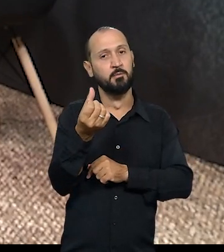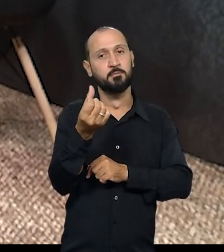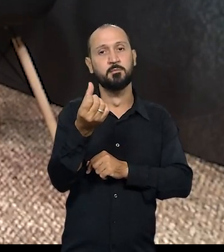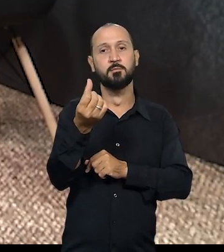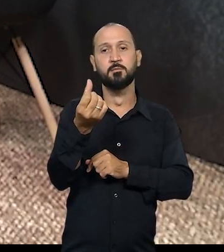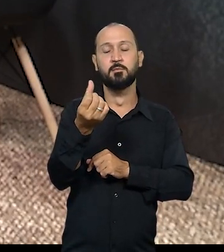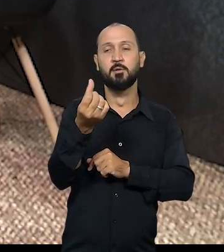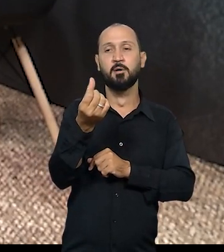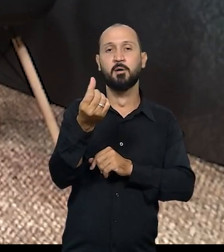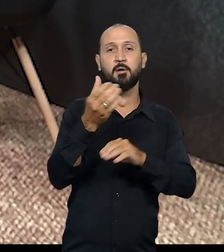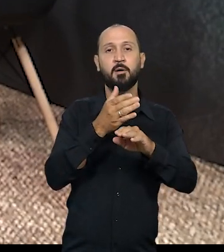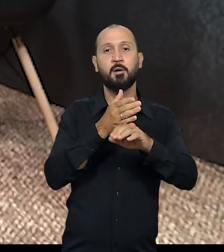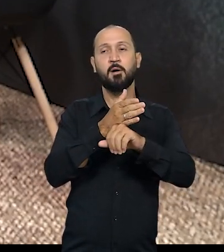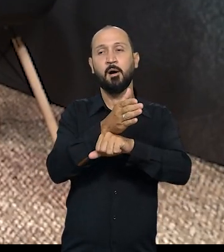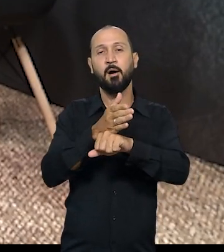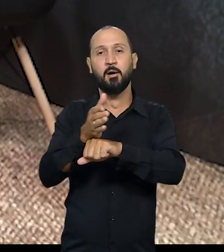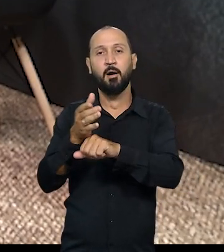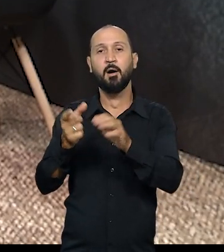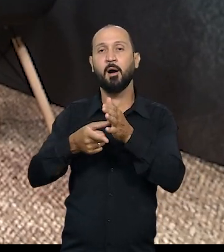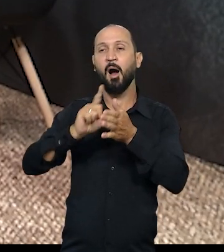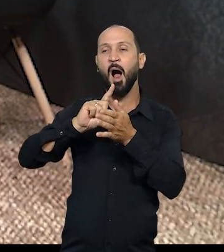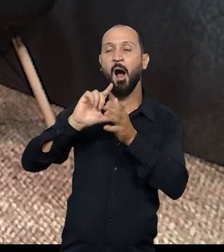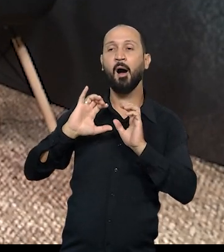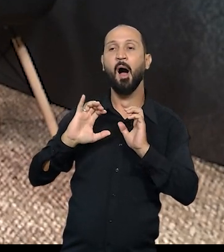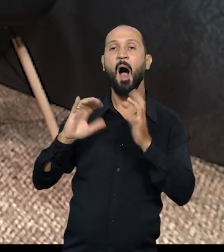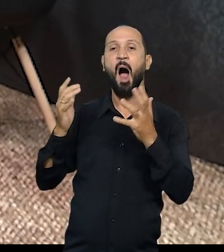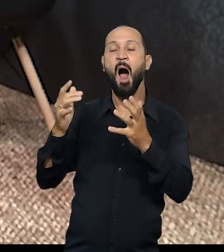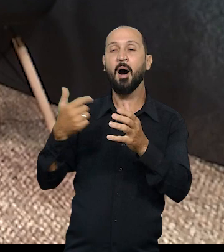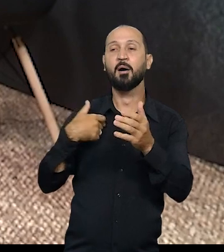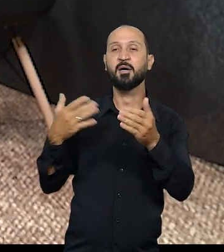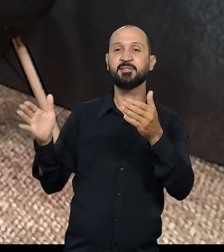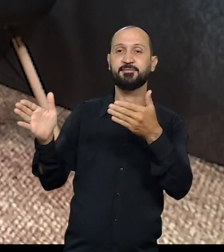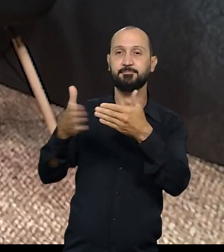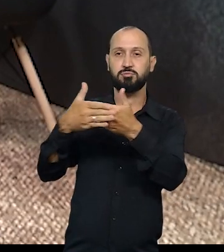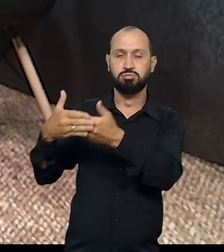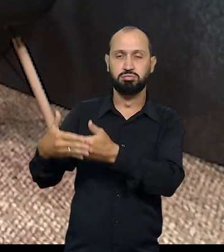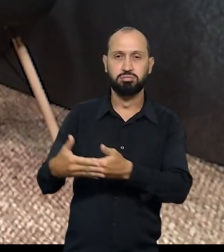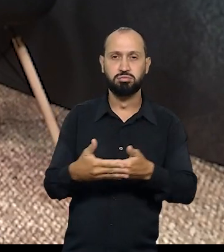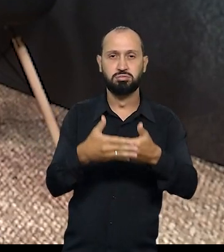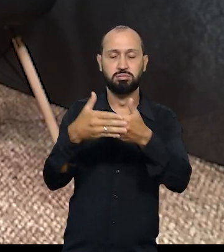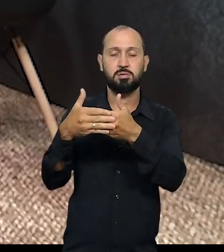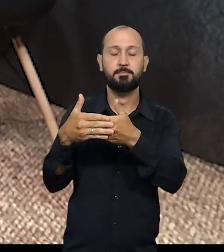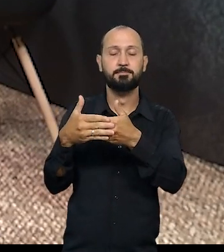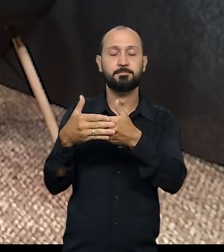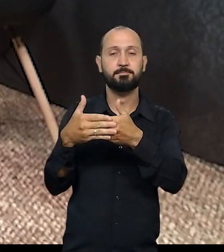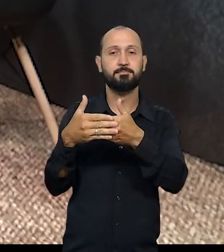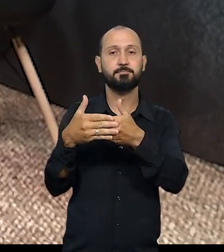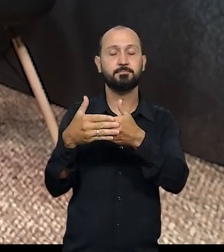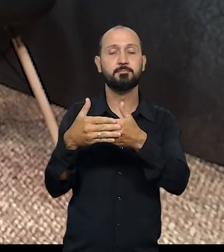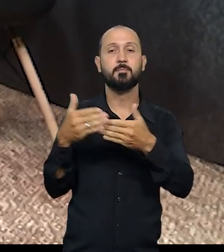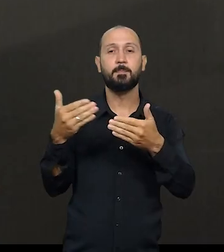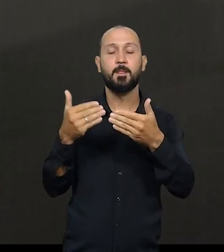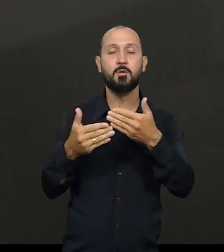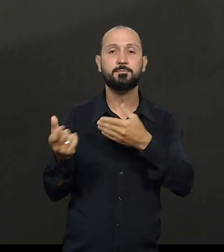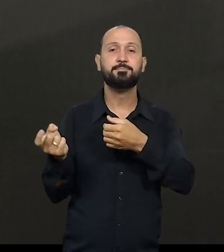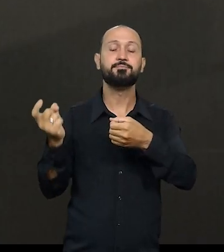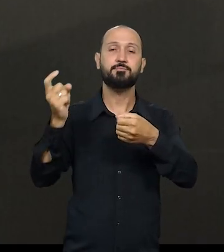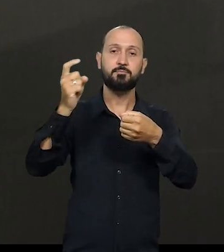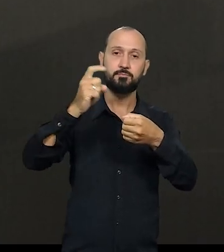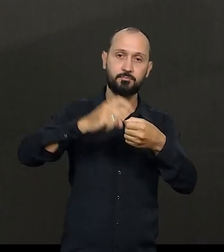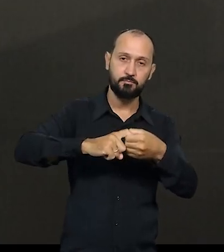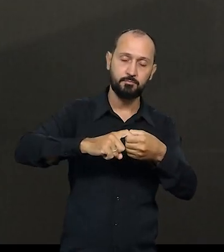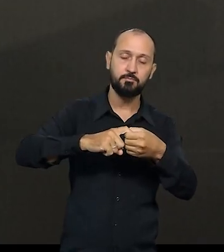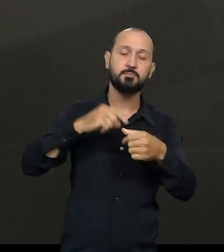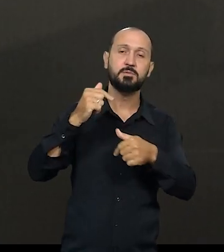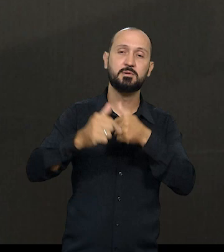26 vezes, antes dos eventos fecharem, a gente atuou por 26 vezes no interior do estado. E agora estamos retomando